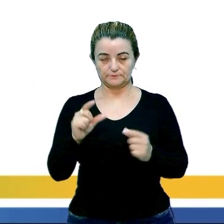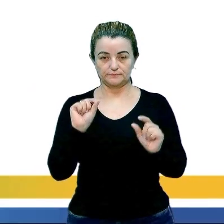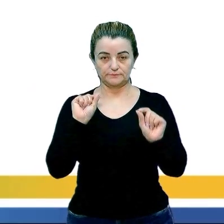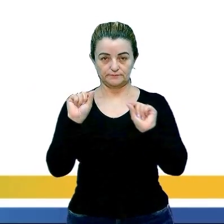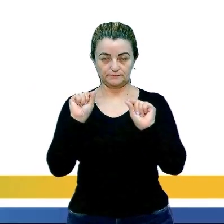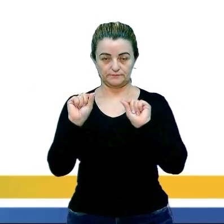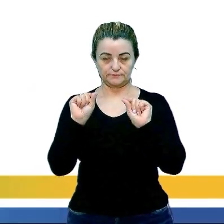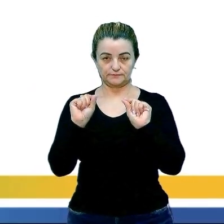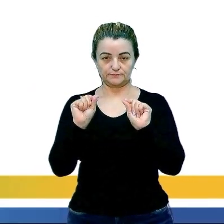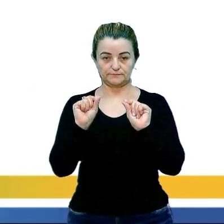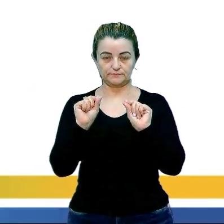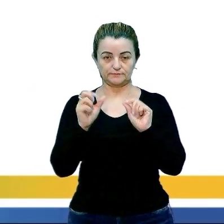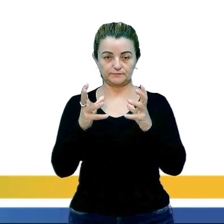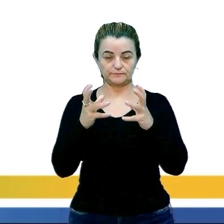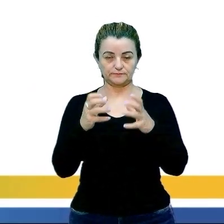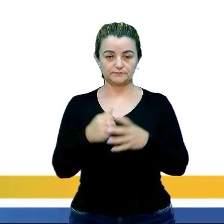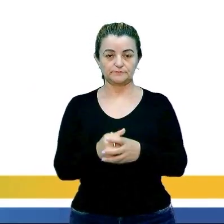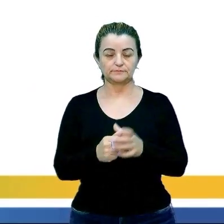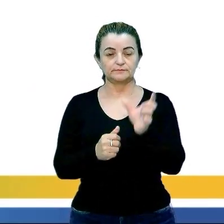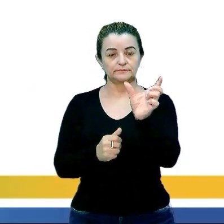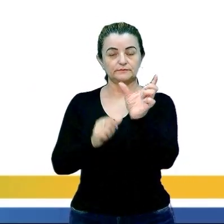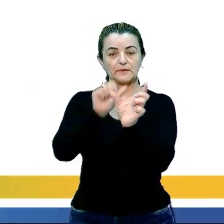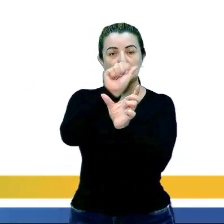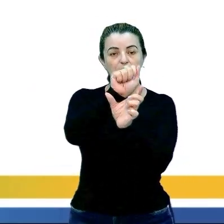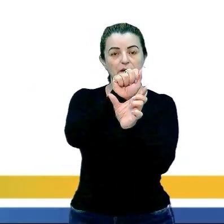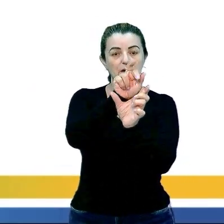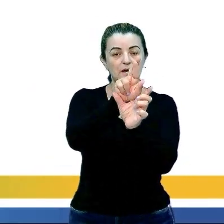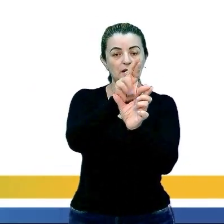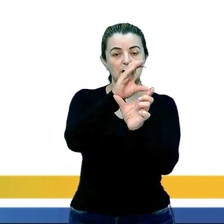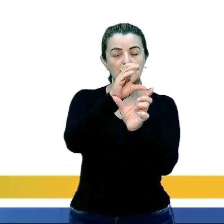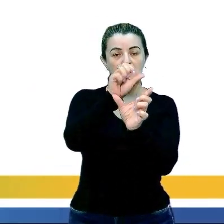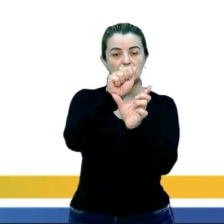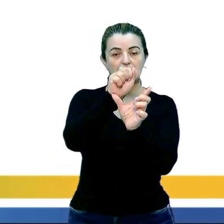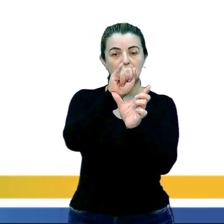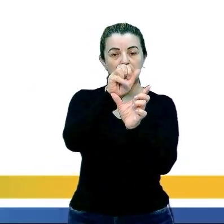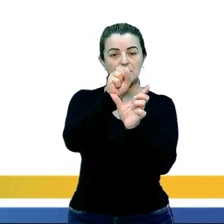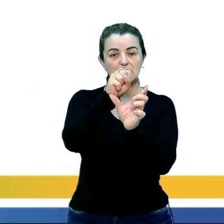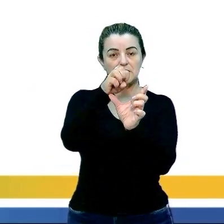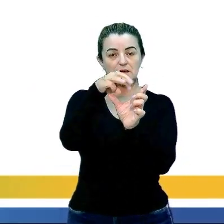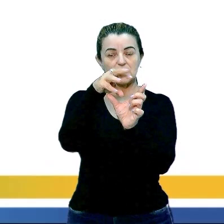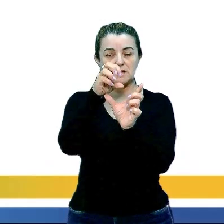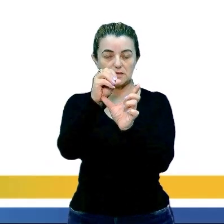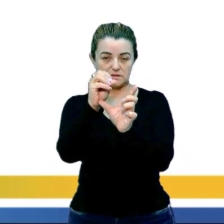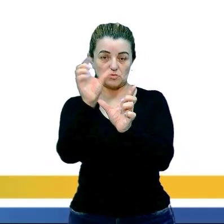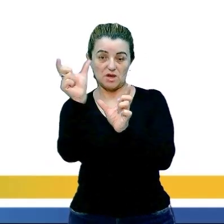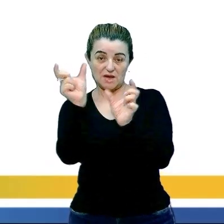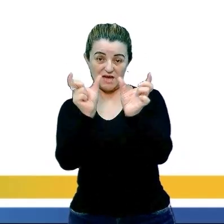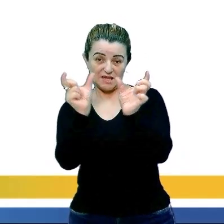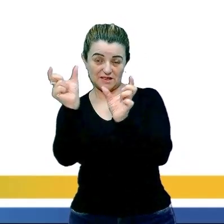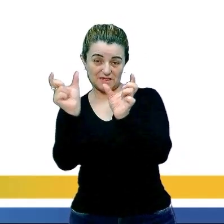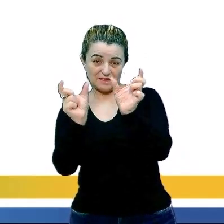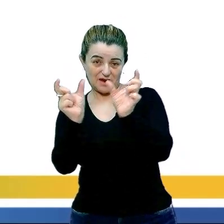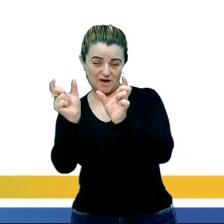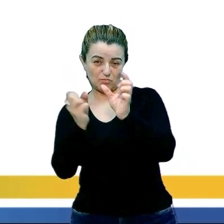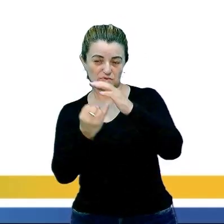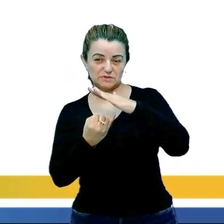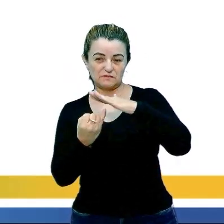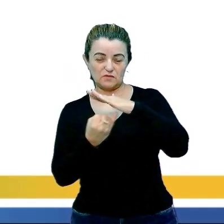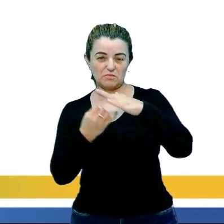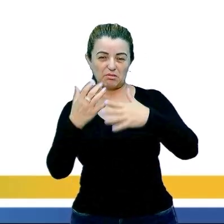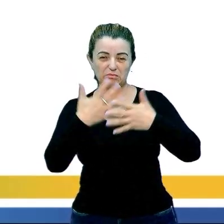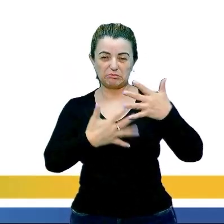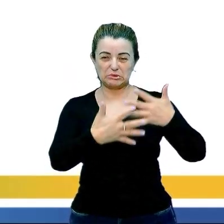que a questão quer. Arcaísmo e termos coloquiais misturam-se nesse